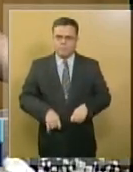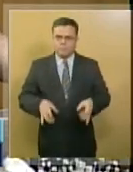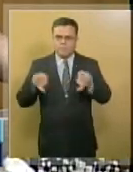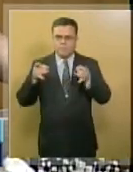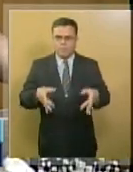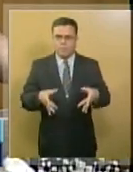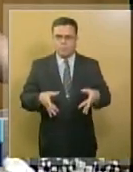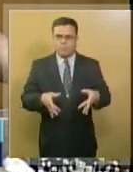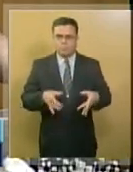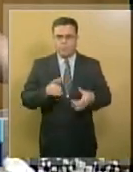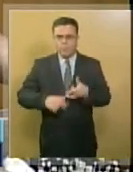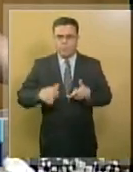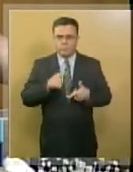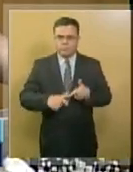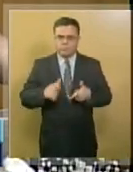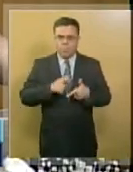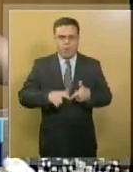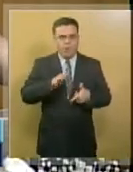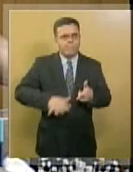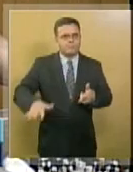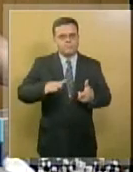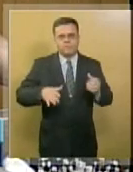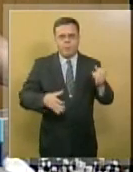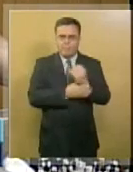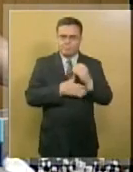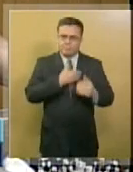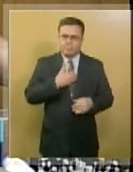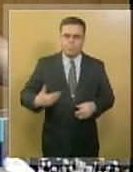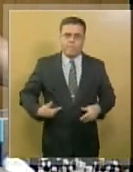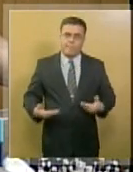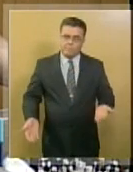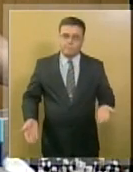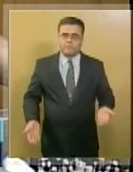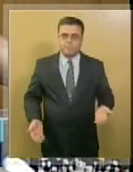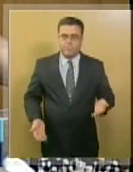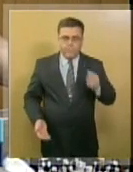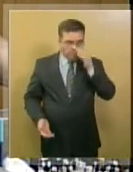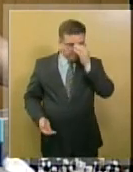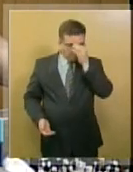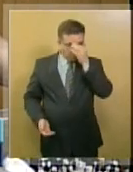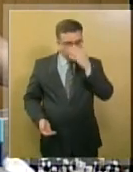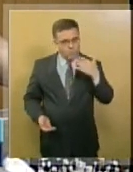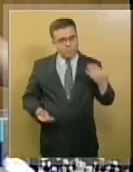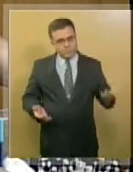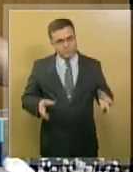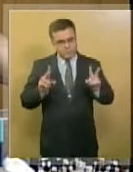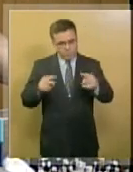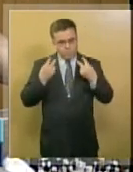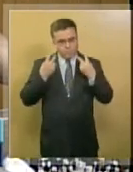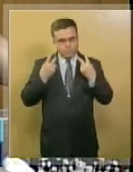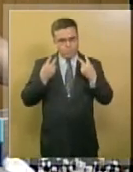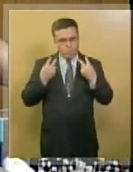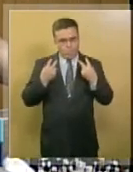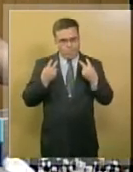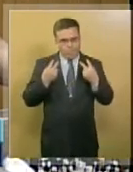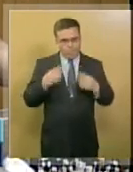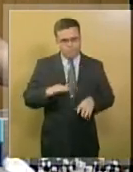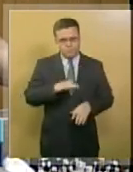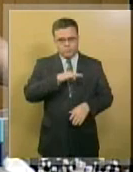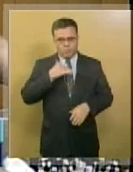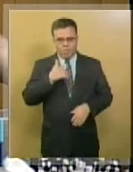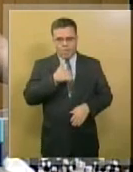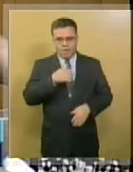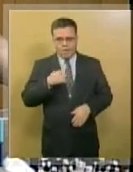abandonados para gerar um problema de saúde e segurança públicas. Só que, senhores, ao morrer, 100%